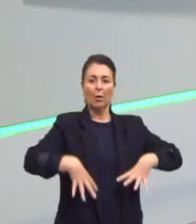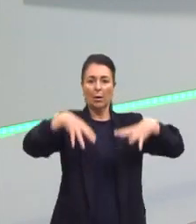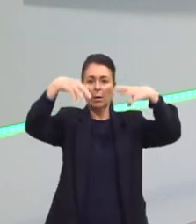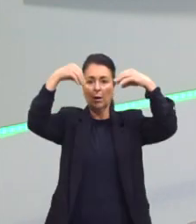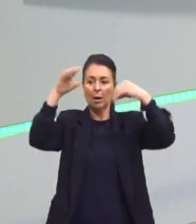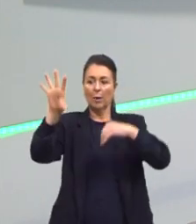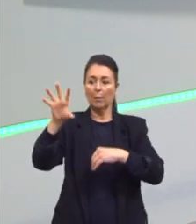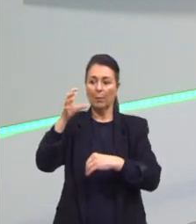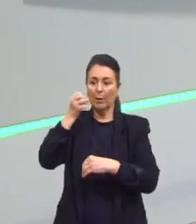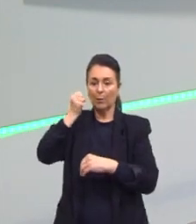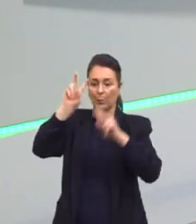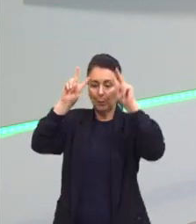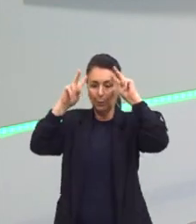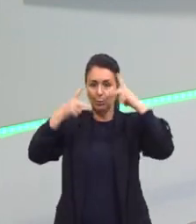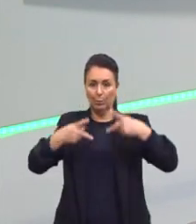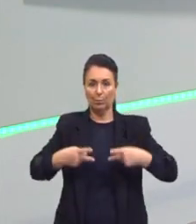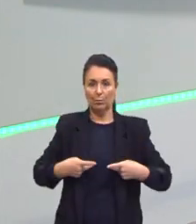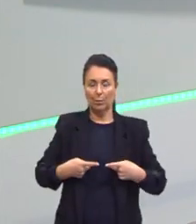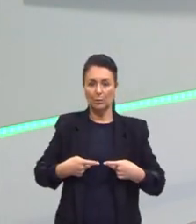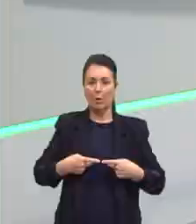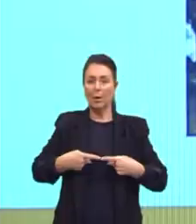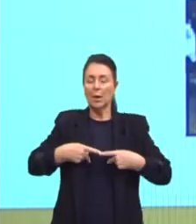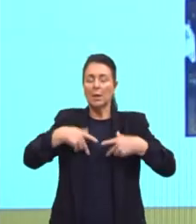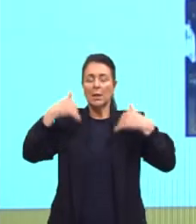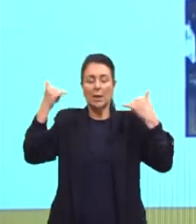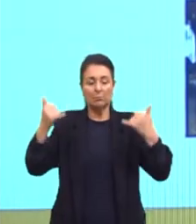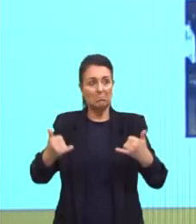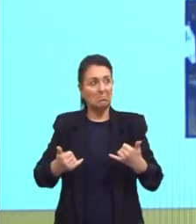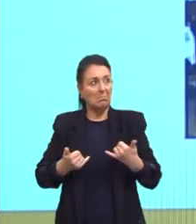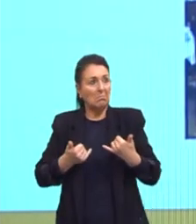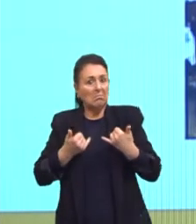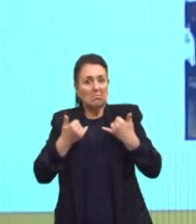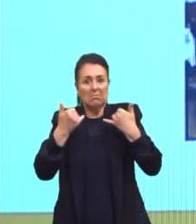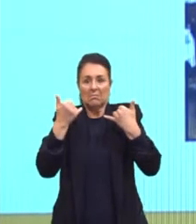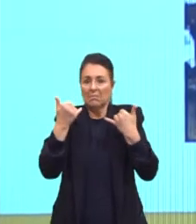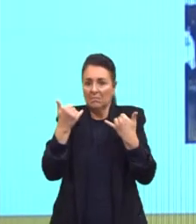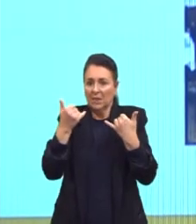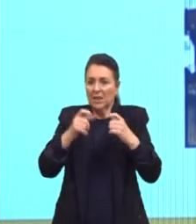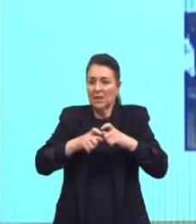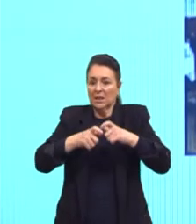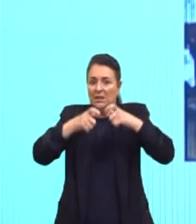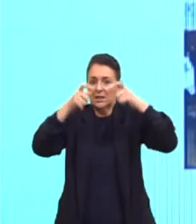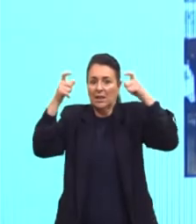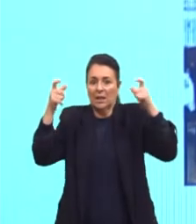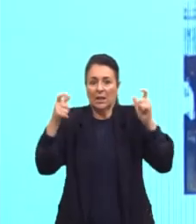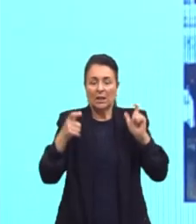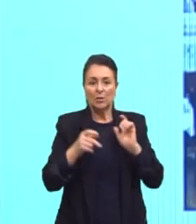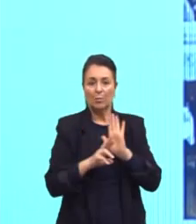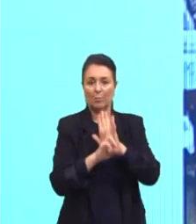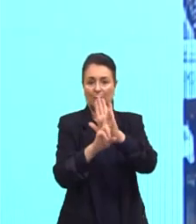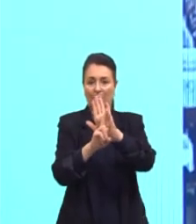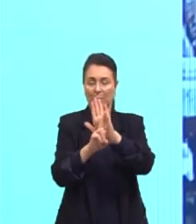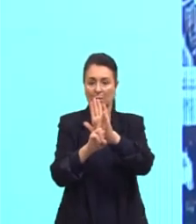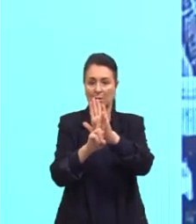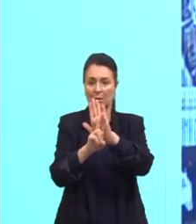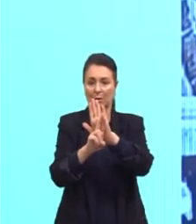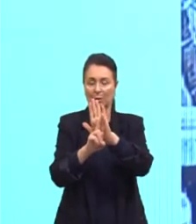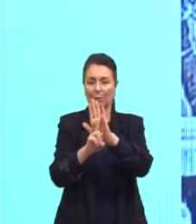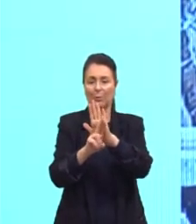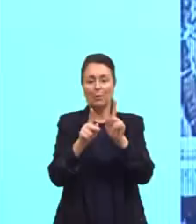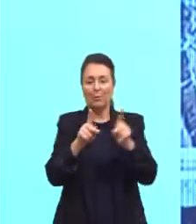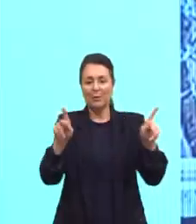da Humanidade e ela de uma exuberância só retratando bem O que simboliza o